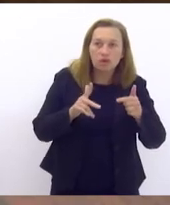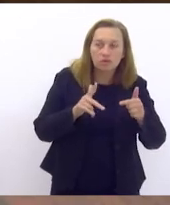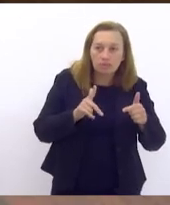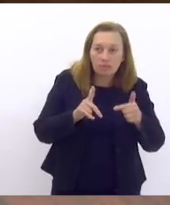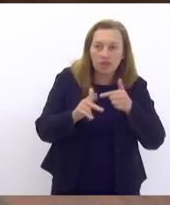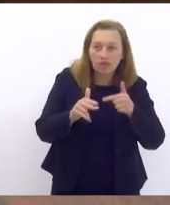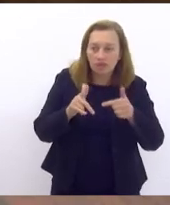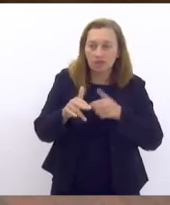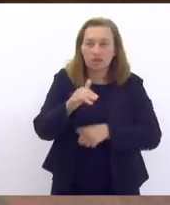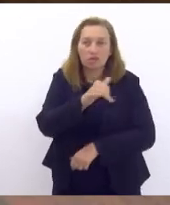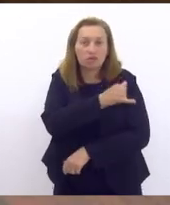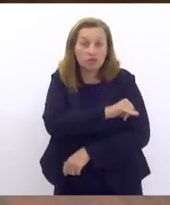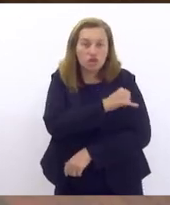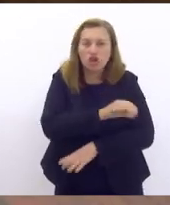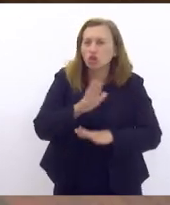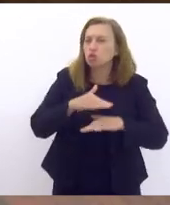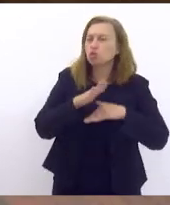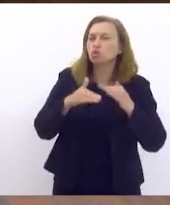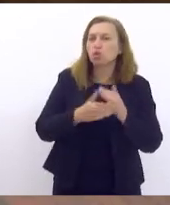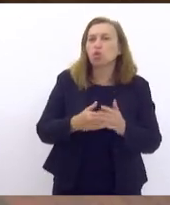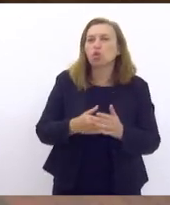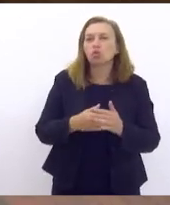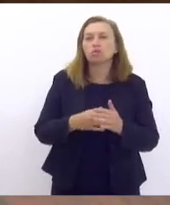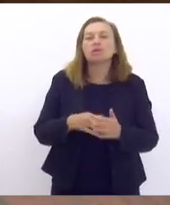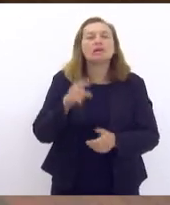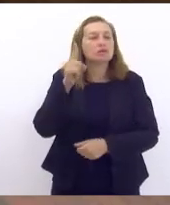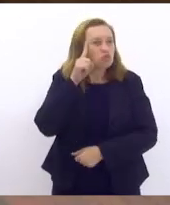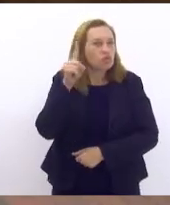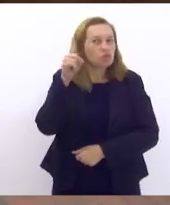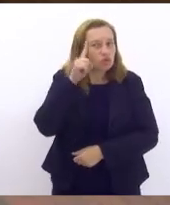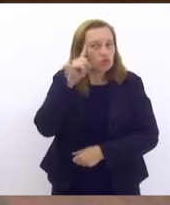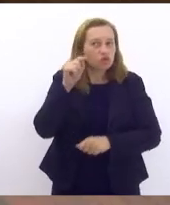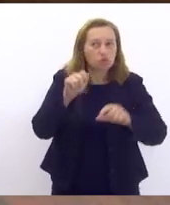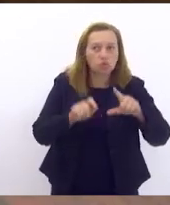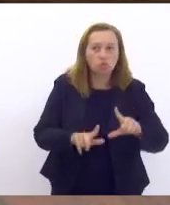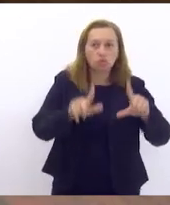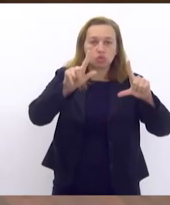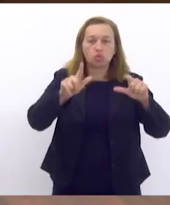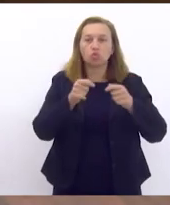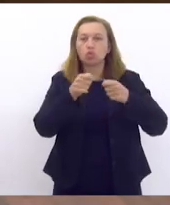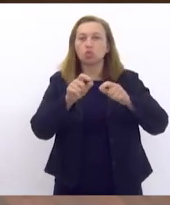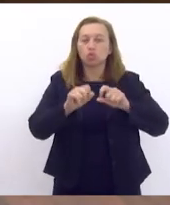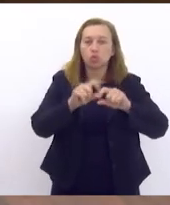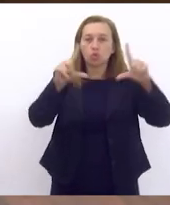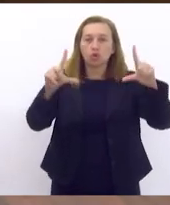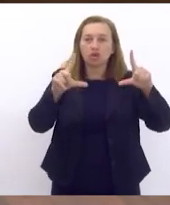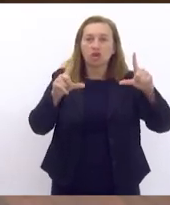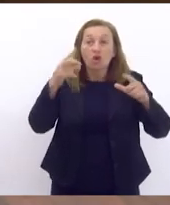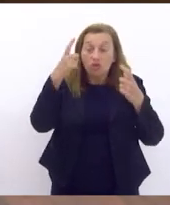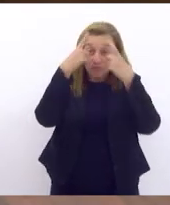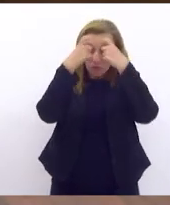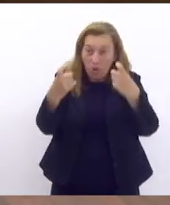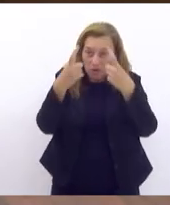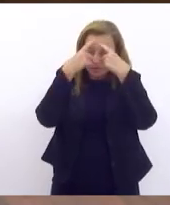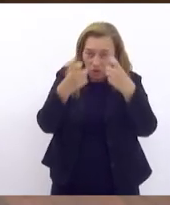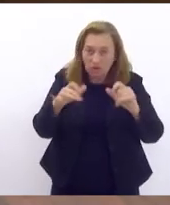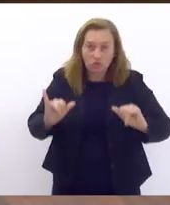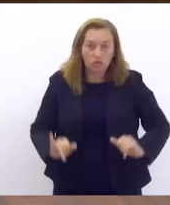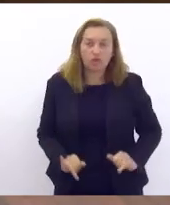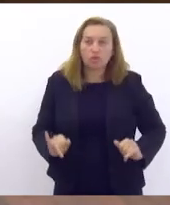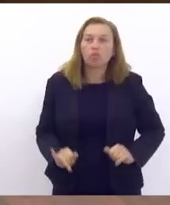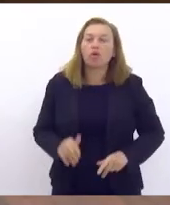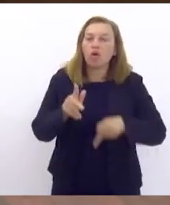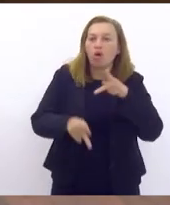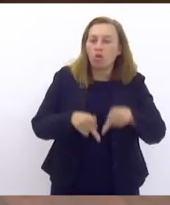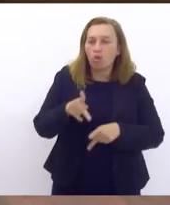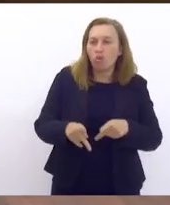Janeiro. Todos os dias ligamos nossas televisões e o que é que nós estamos vendo? Violência e a população sofrendo.